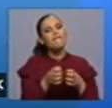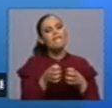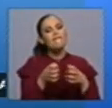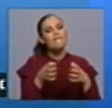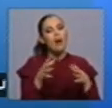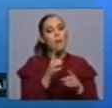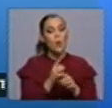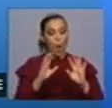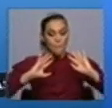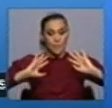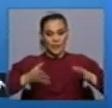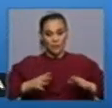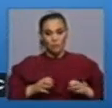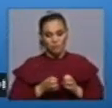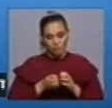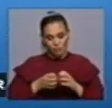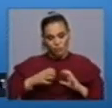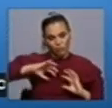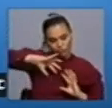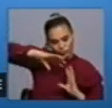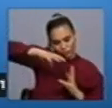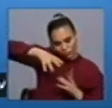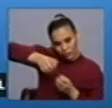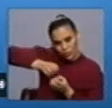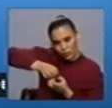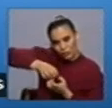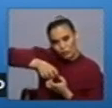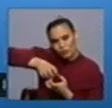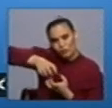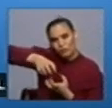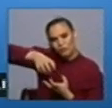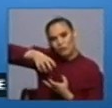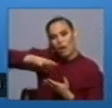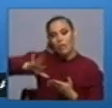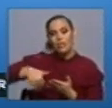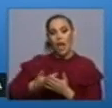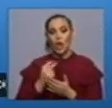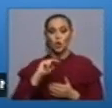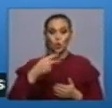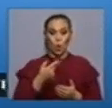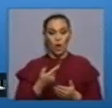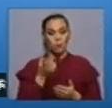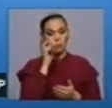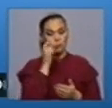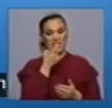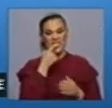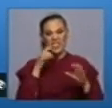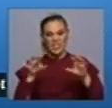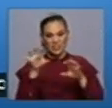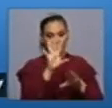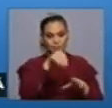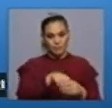preciso esse crescimento mais lento para termos, então, os 2 grandes reservatórios de rochas que nós temos no nosso sistema